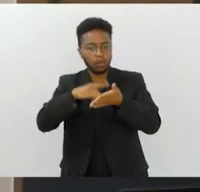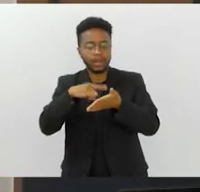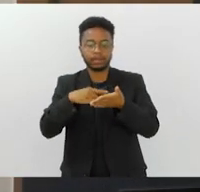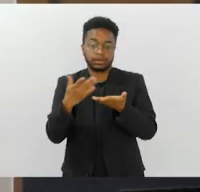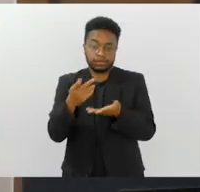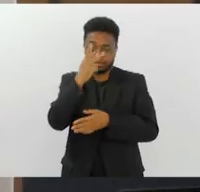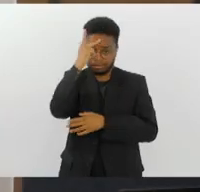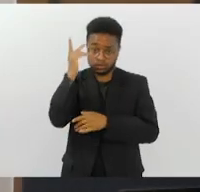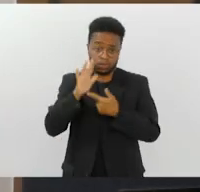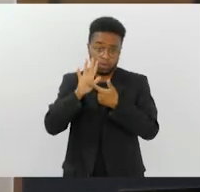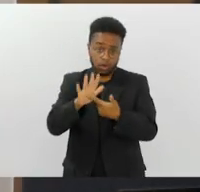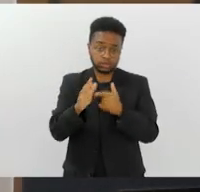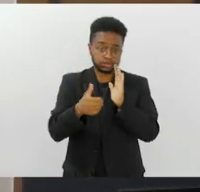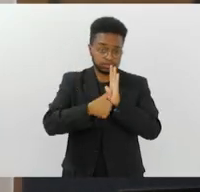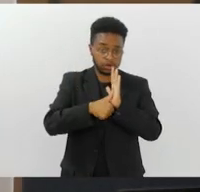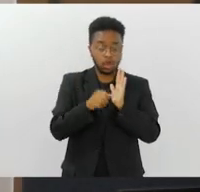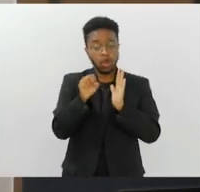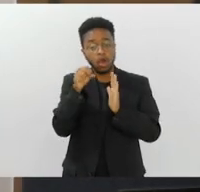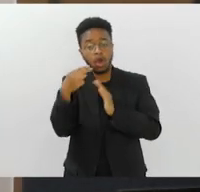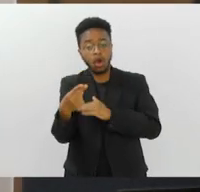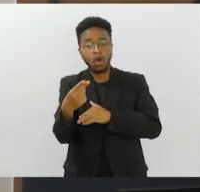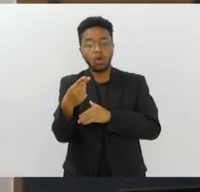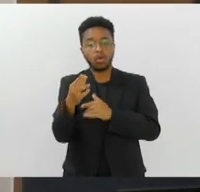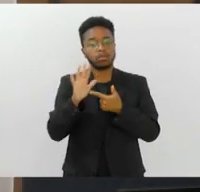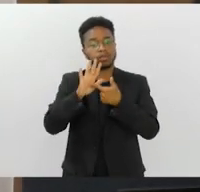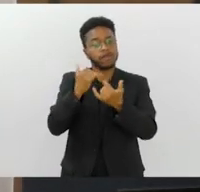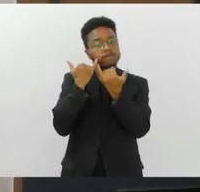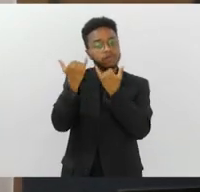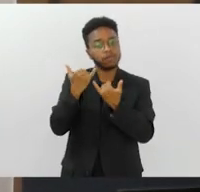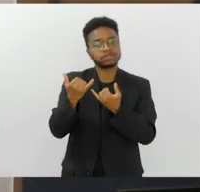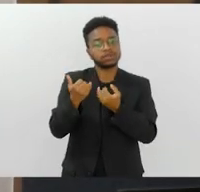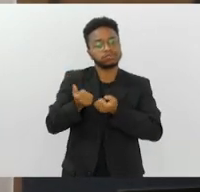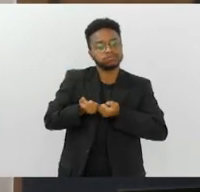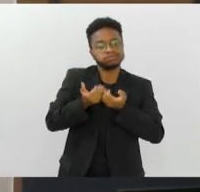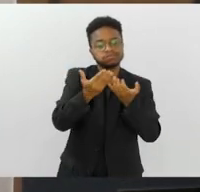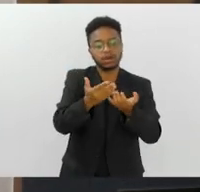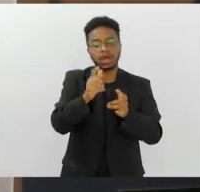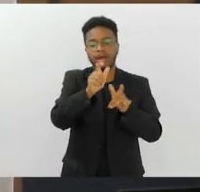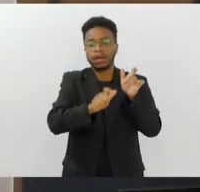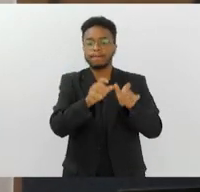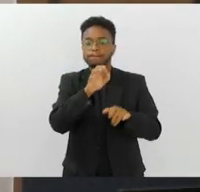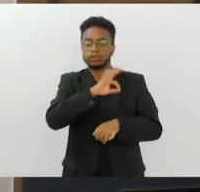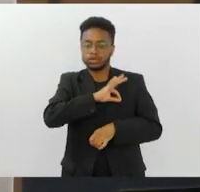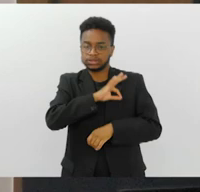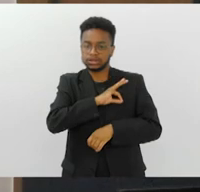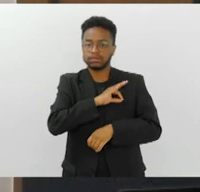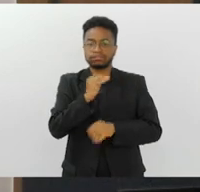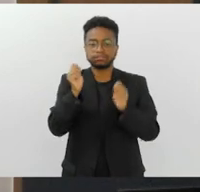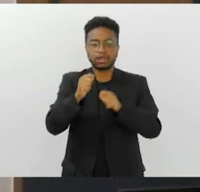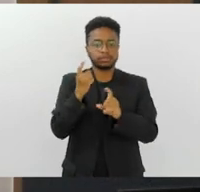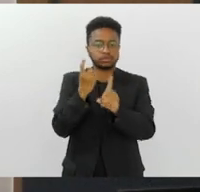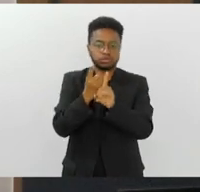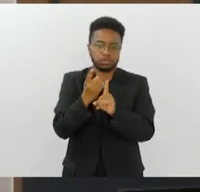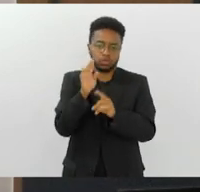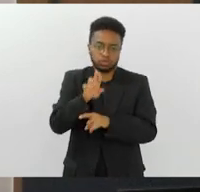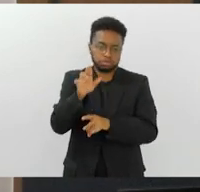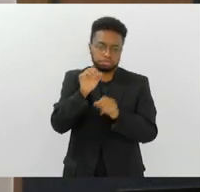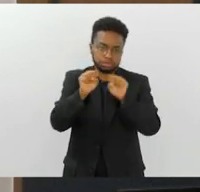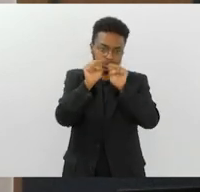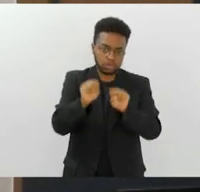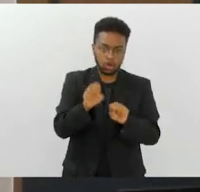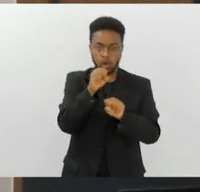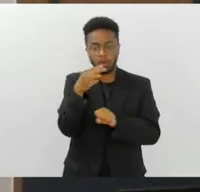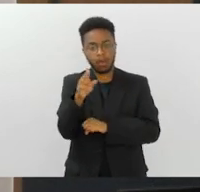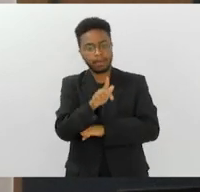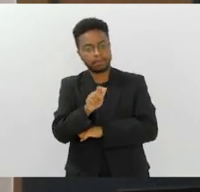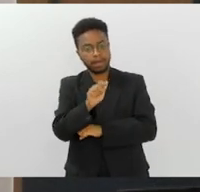apresentar a identidade ou vai fornecer dados pro policial que possa permitir a identificação através de sistemas aplicativos que hoje